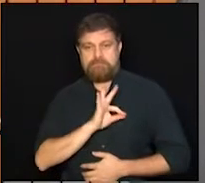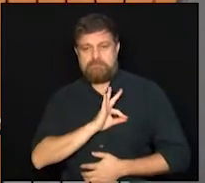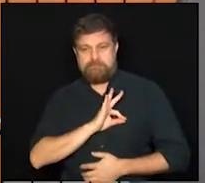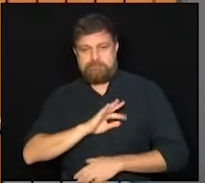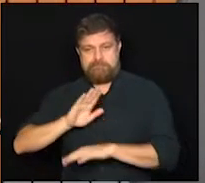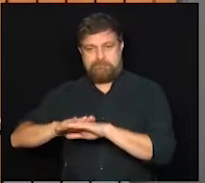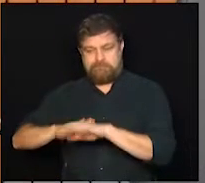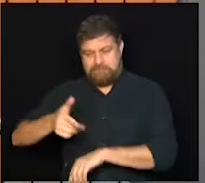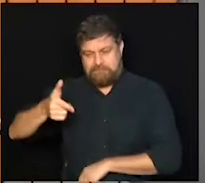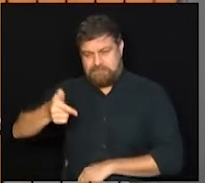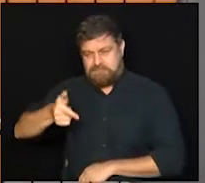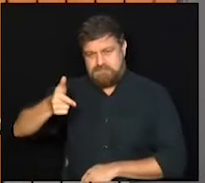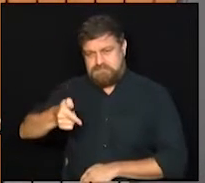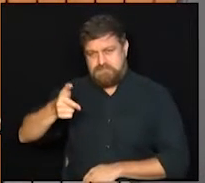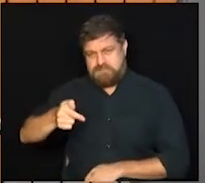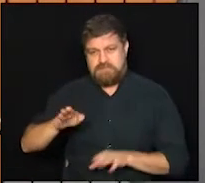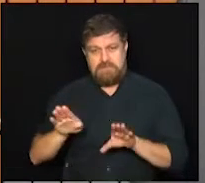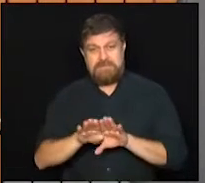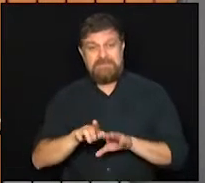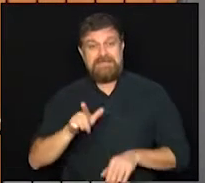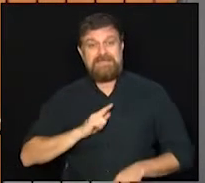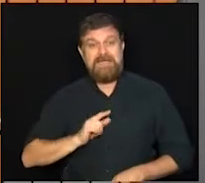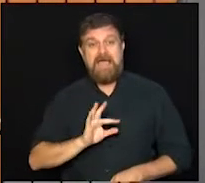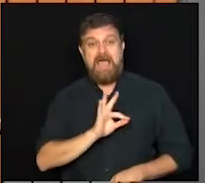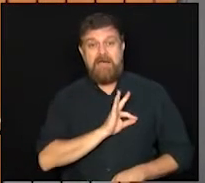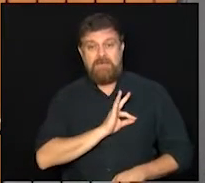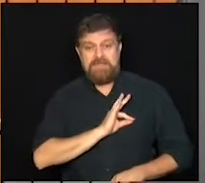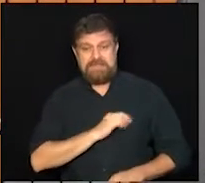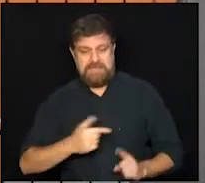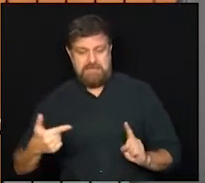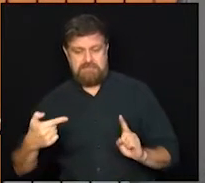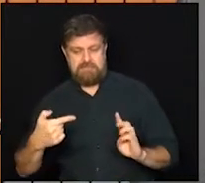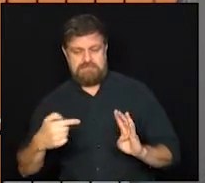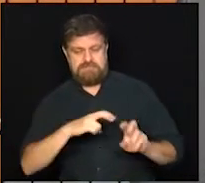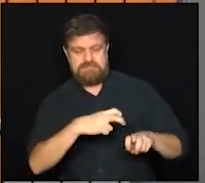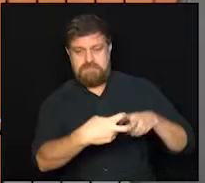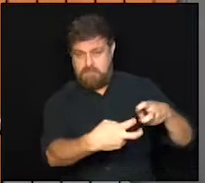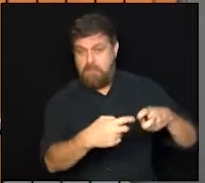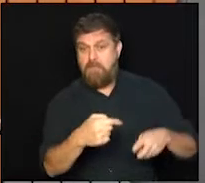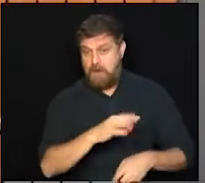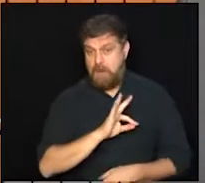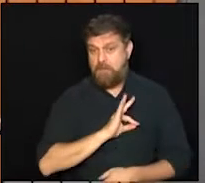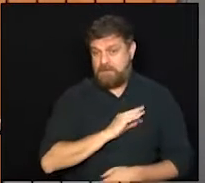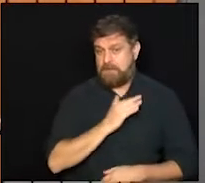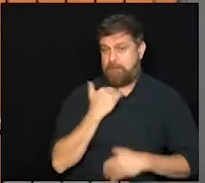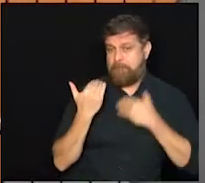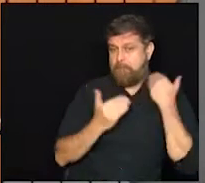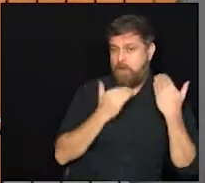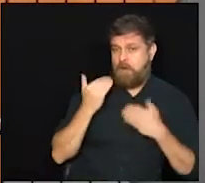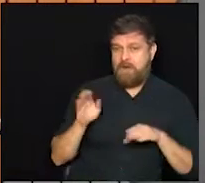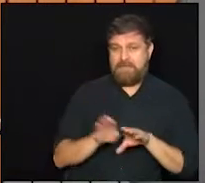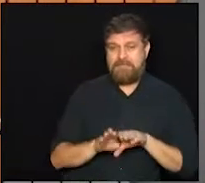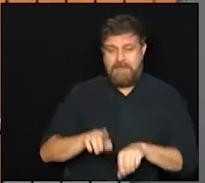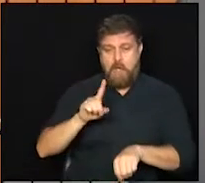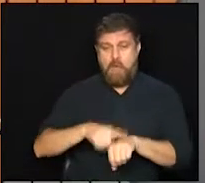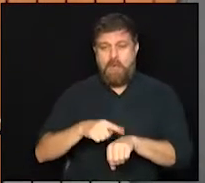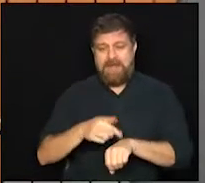Porém, também temos a polícia que mais morre. 80% dos policiais assassinados foram em momentos de folga,